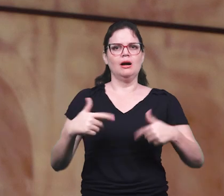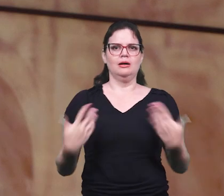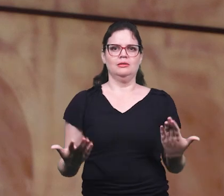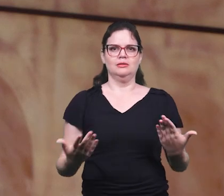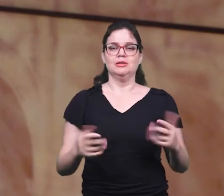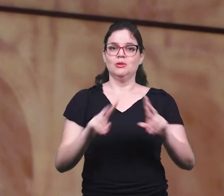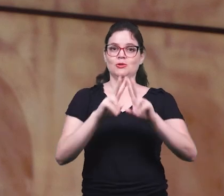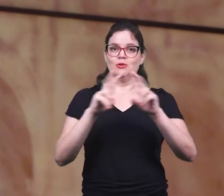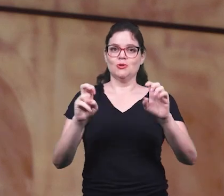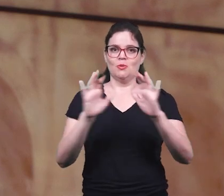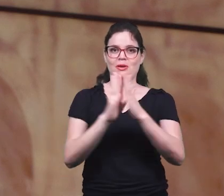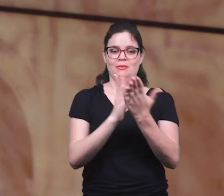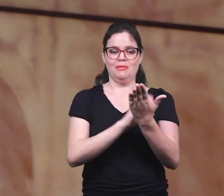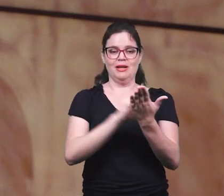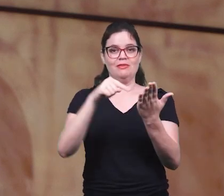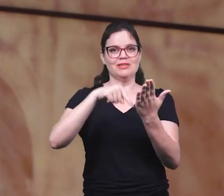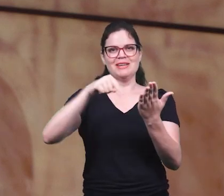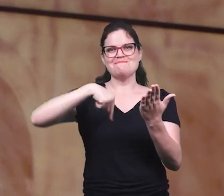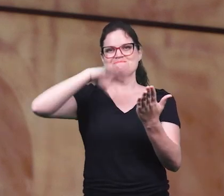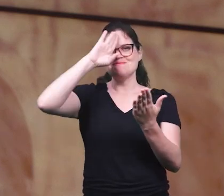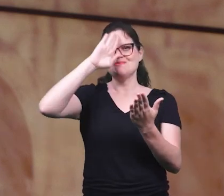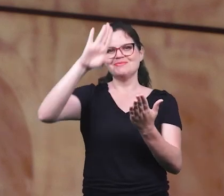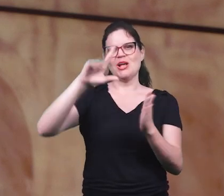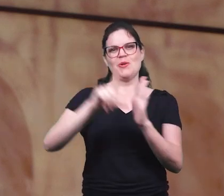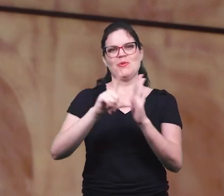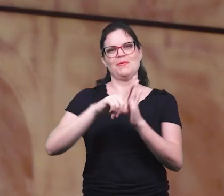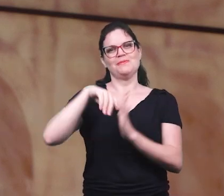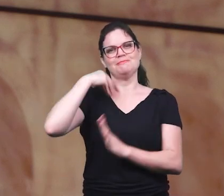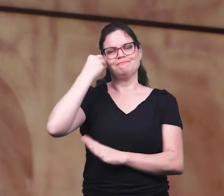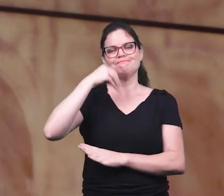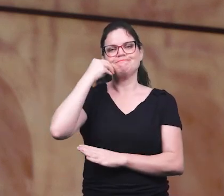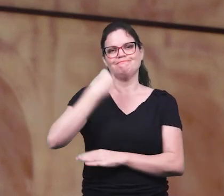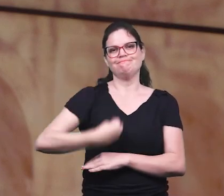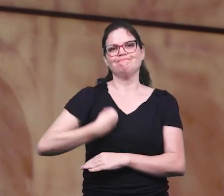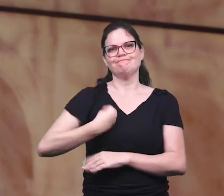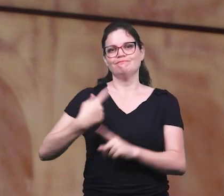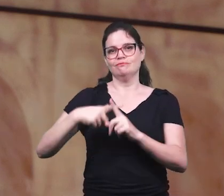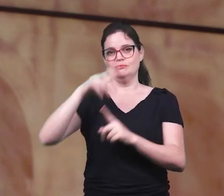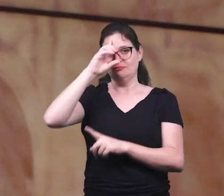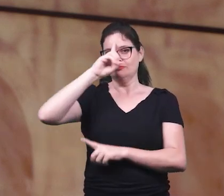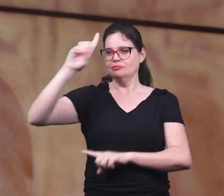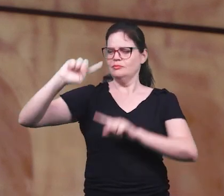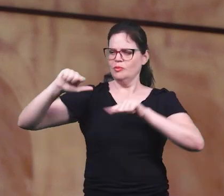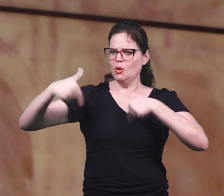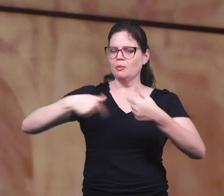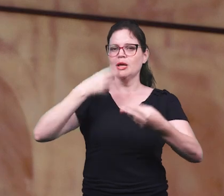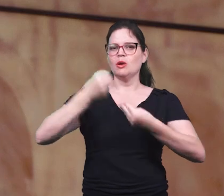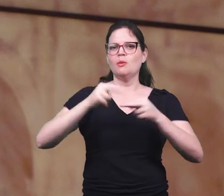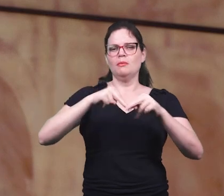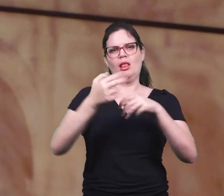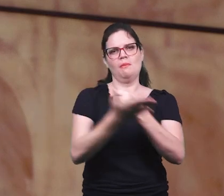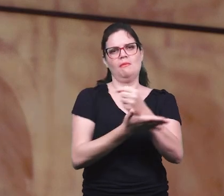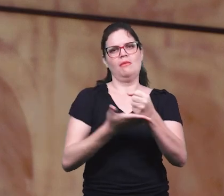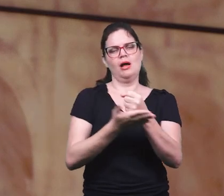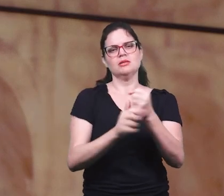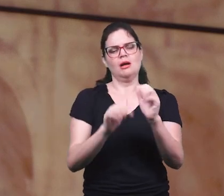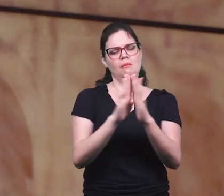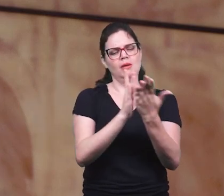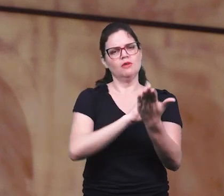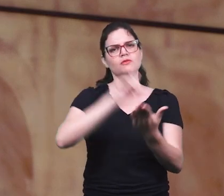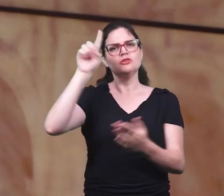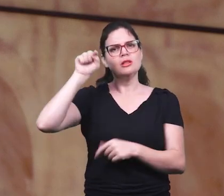sobre a questão da palavra, que era a coisa principal, que Deus faz a sua obra pela sua palavra, né?